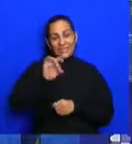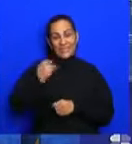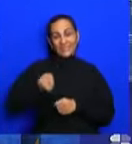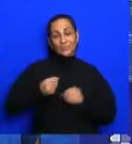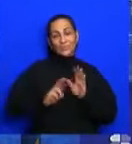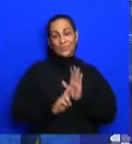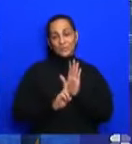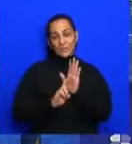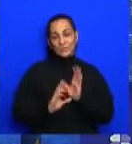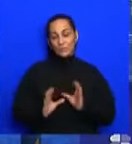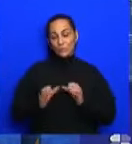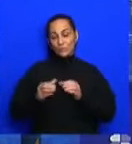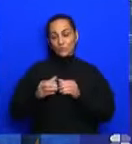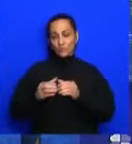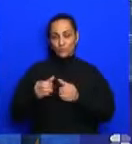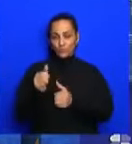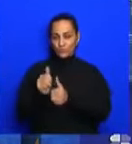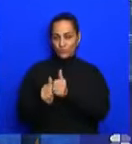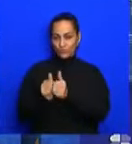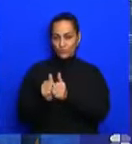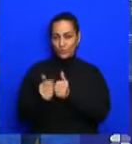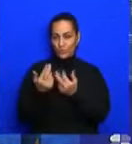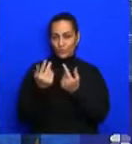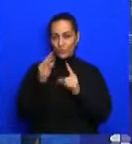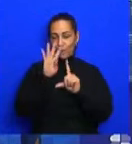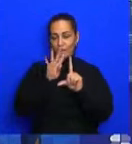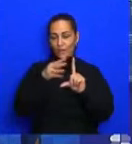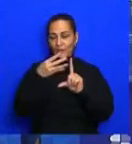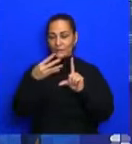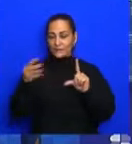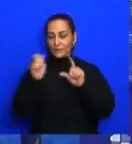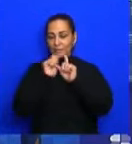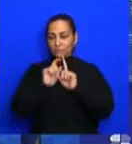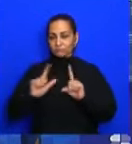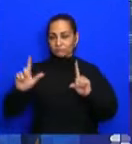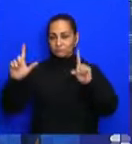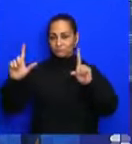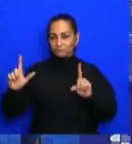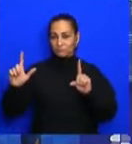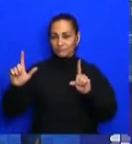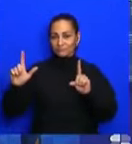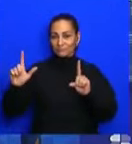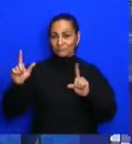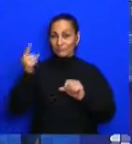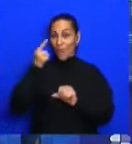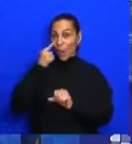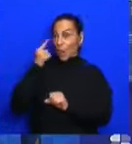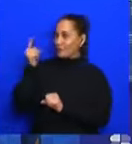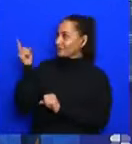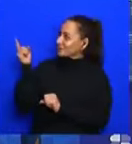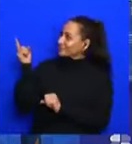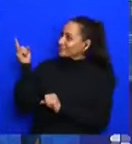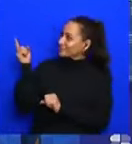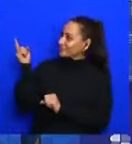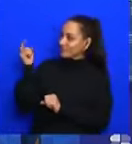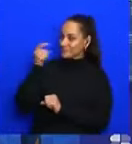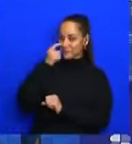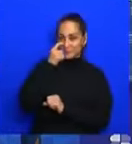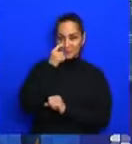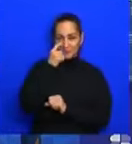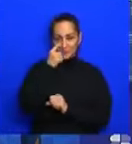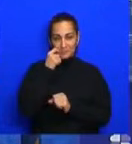que cada número corresponde a um time de futebol, conforme a tabela de times exposta aqui no nosso telão de